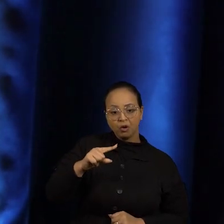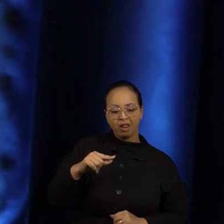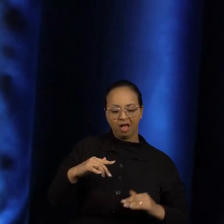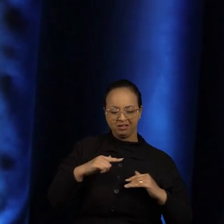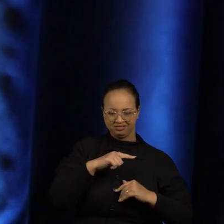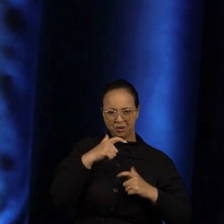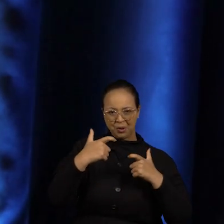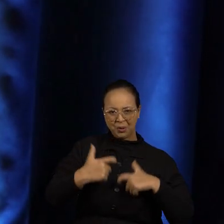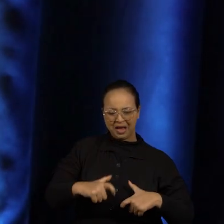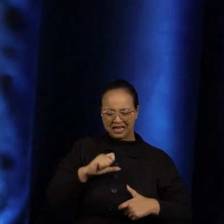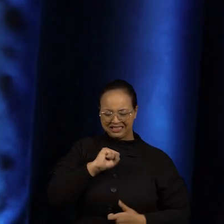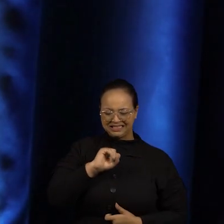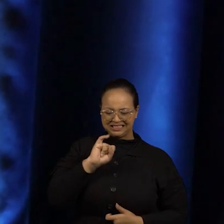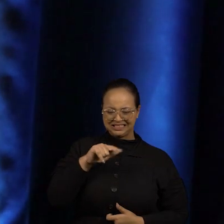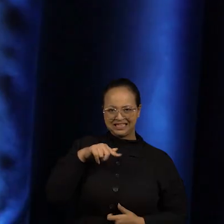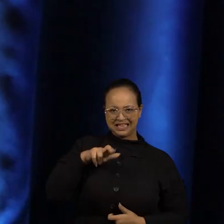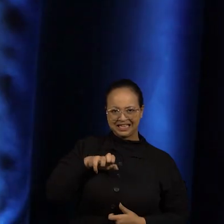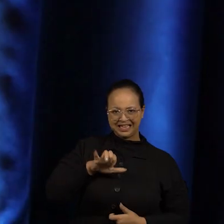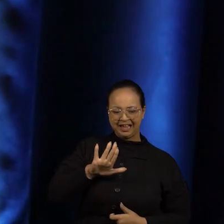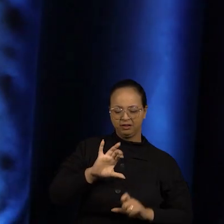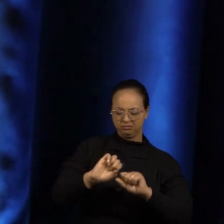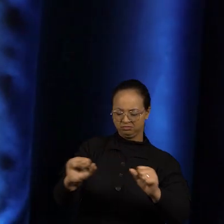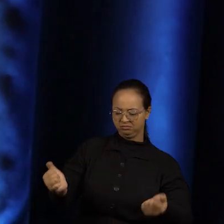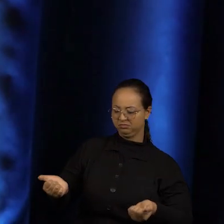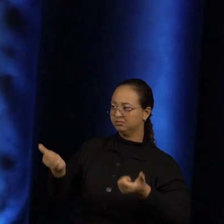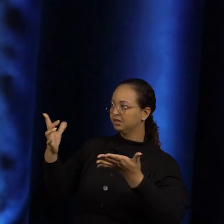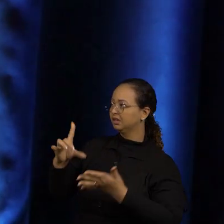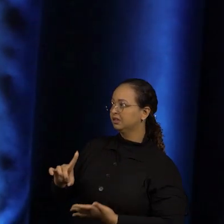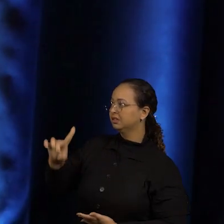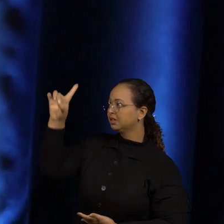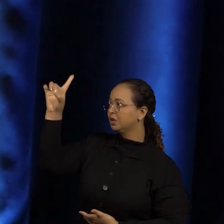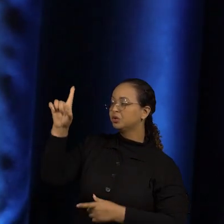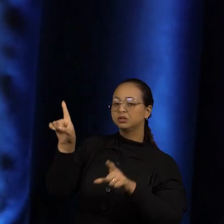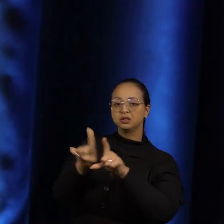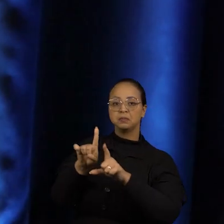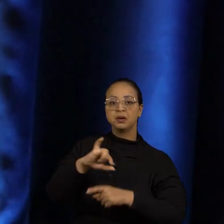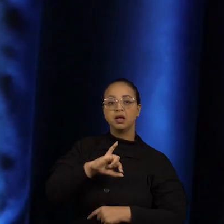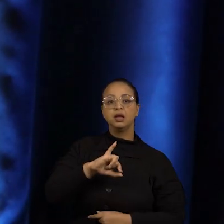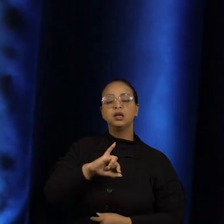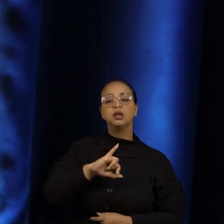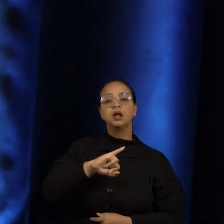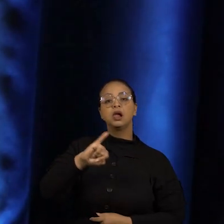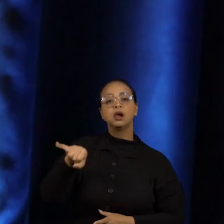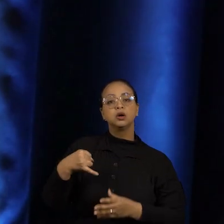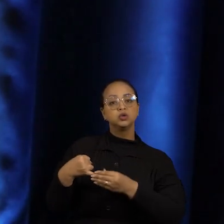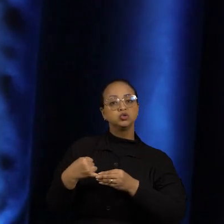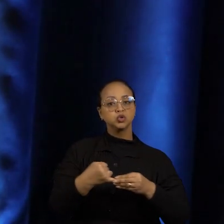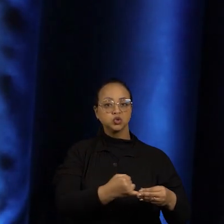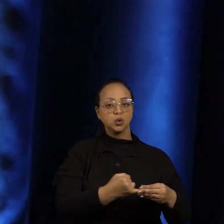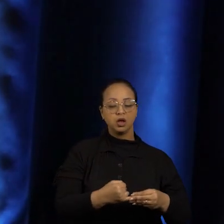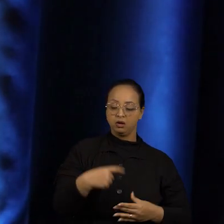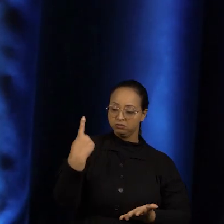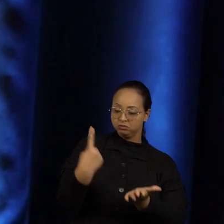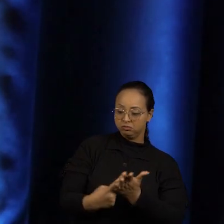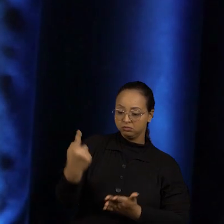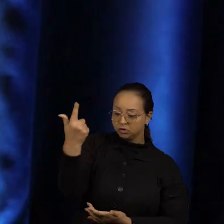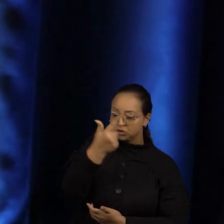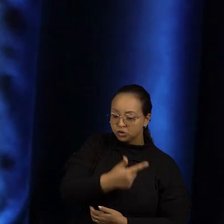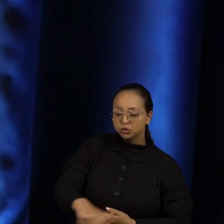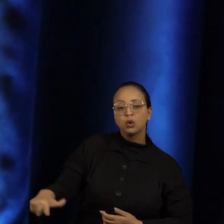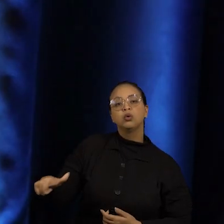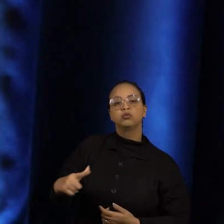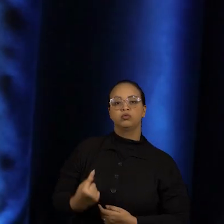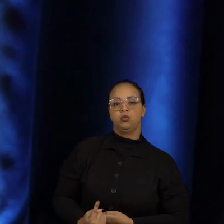altar. Josué, ele renova em Siquém a aliança com o povo para que